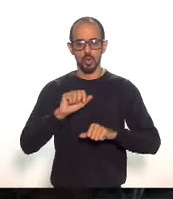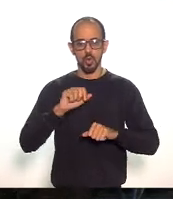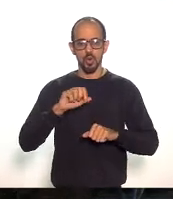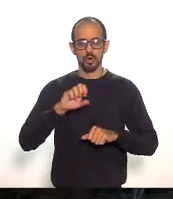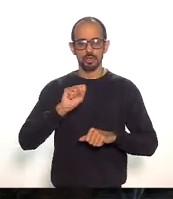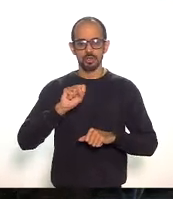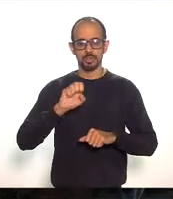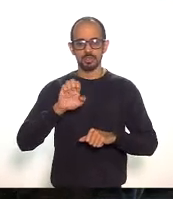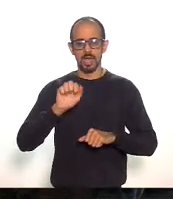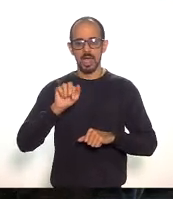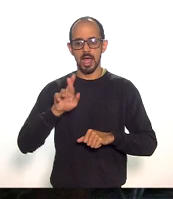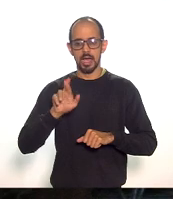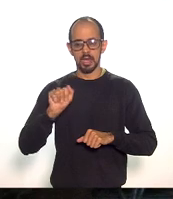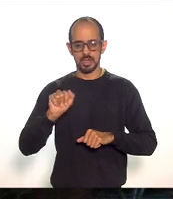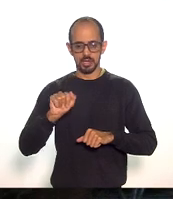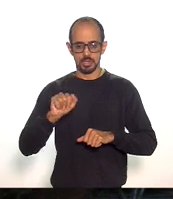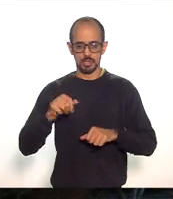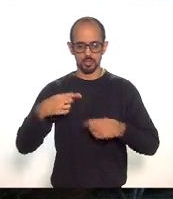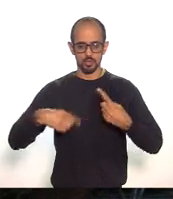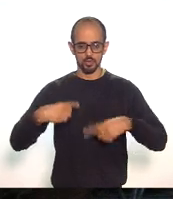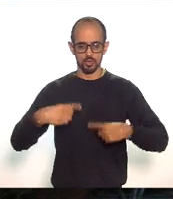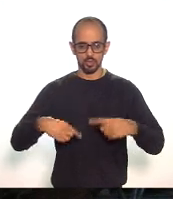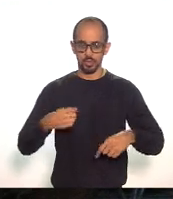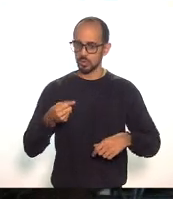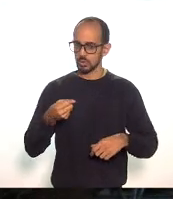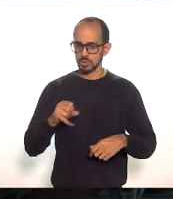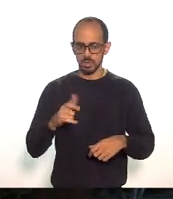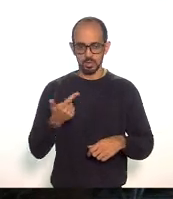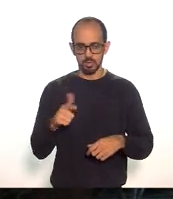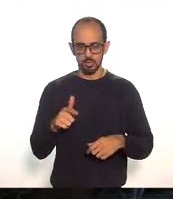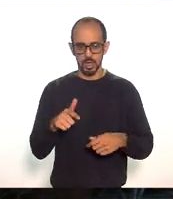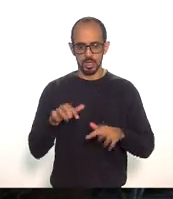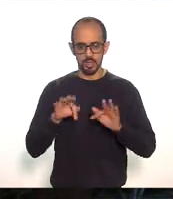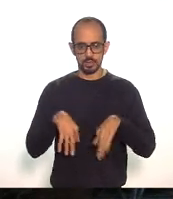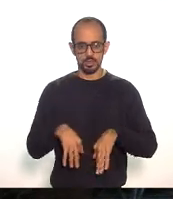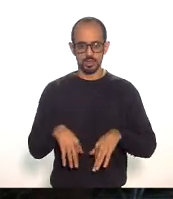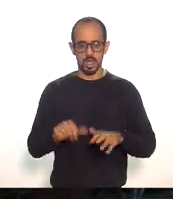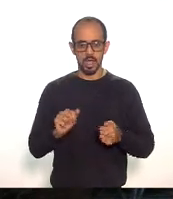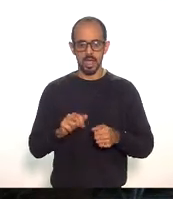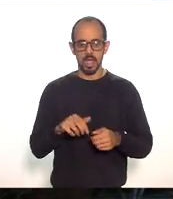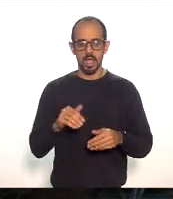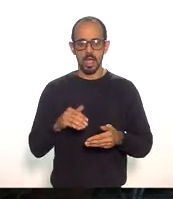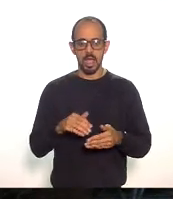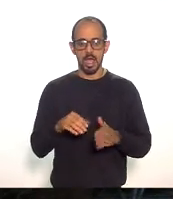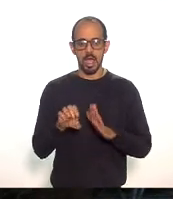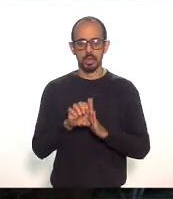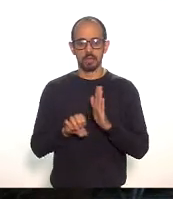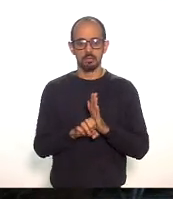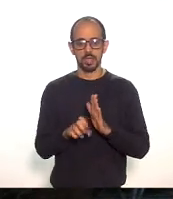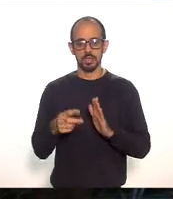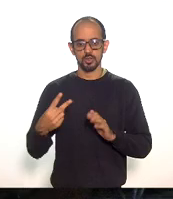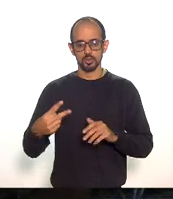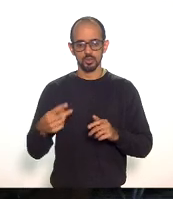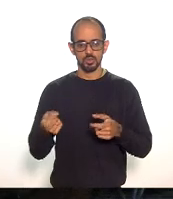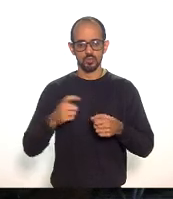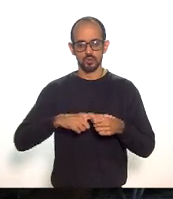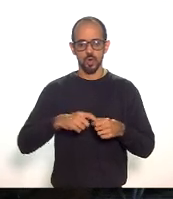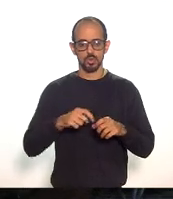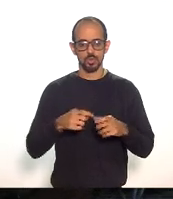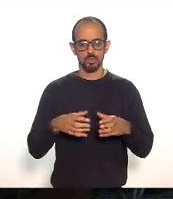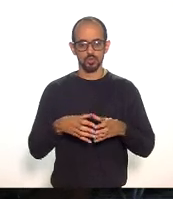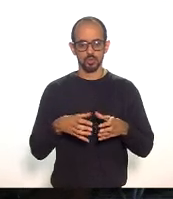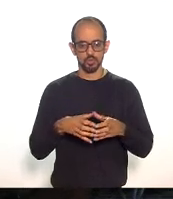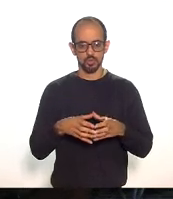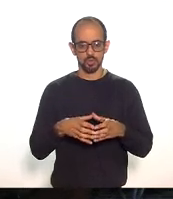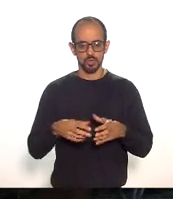Janeiro. Em discussão, não havendo quem queira discutir, encerrada a discussão, a presente proposta recebeu 2 emendas e retorna às comissões.